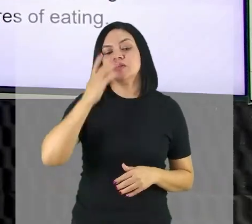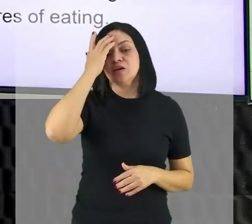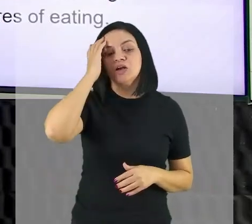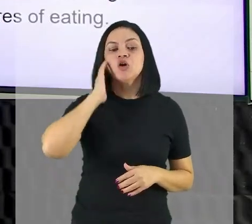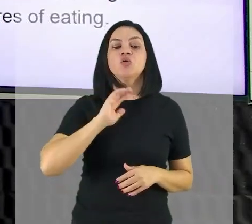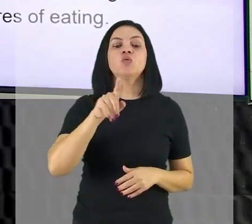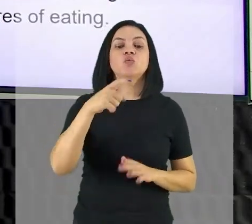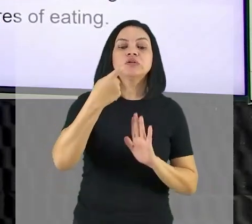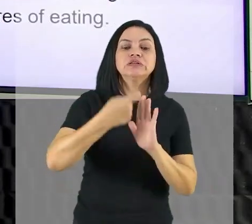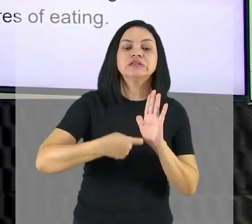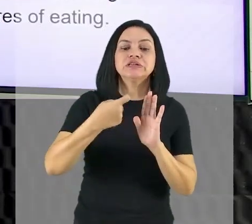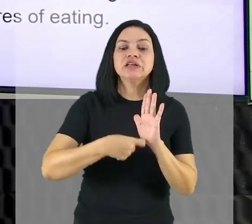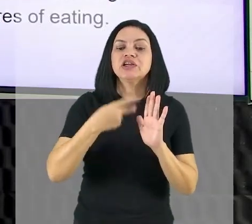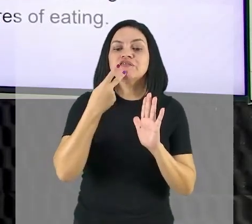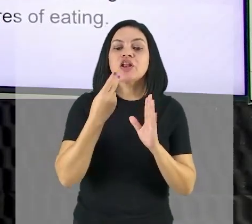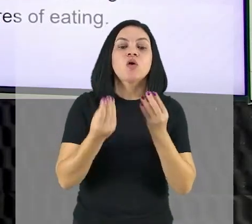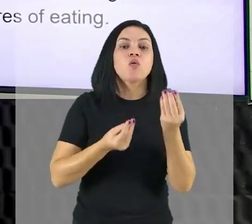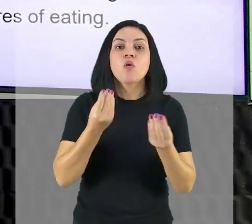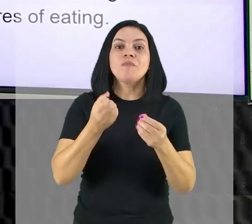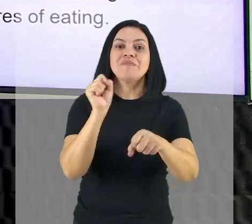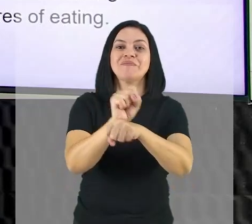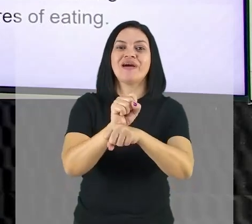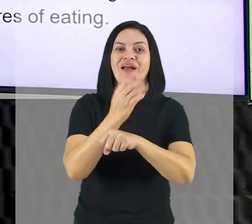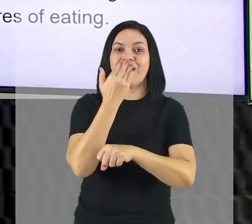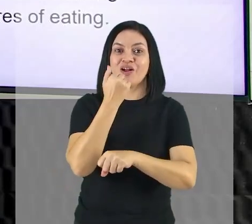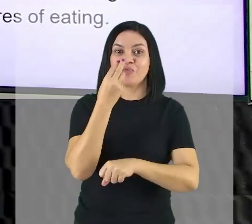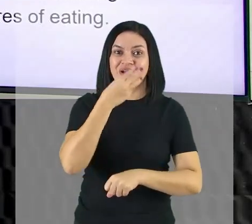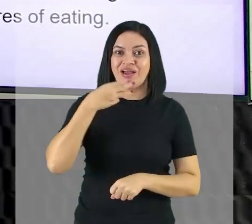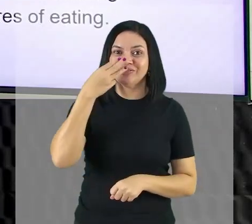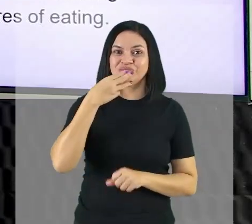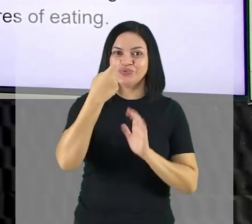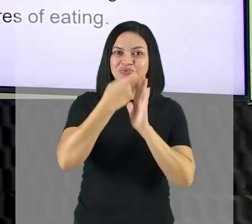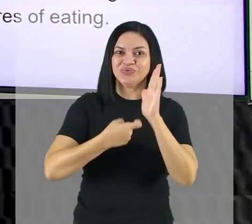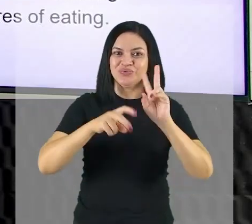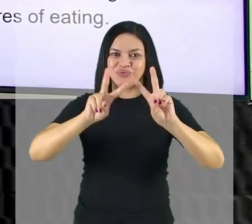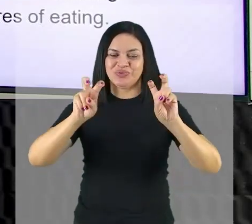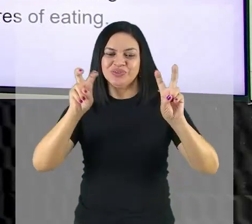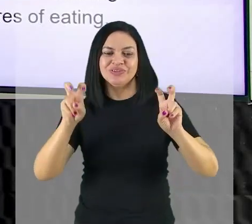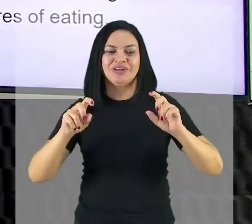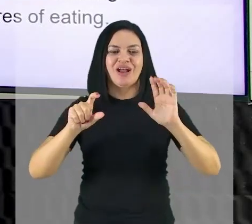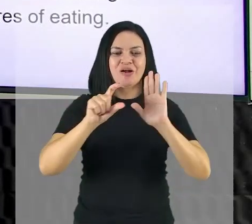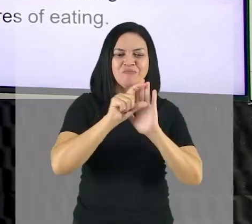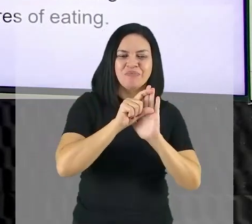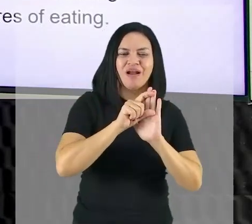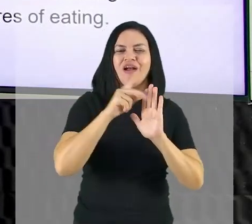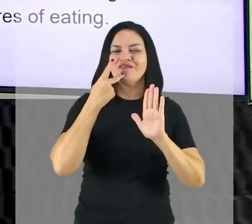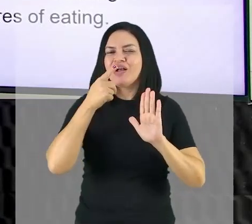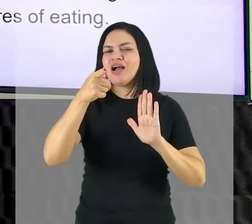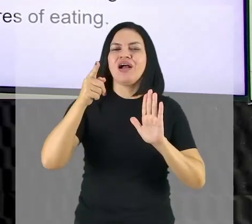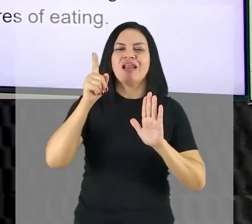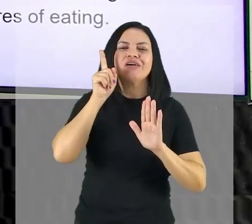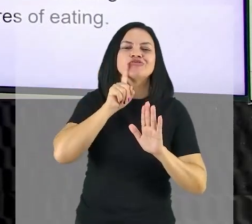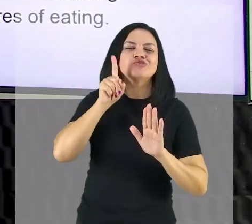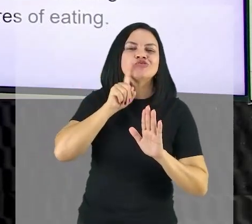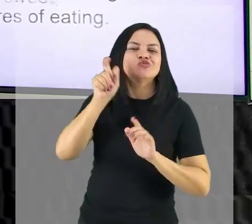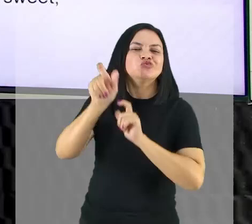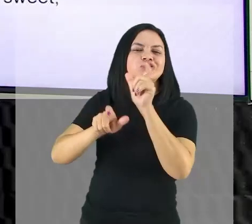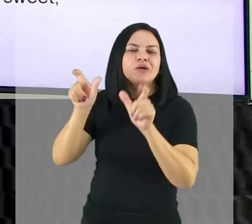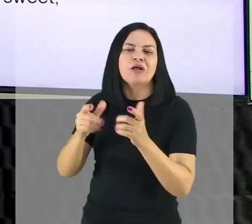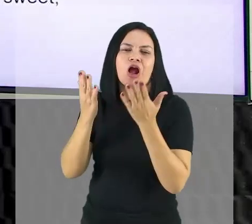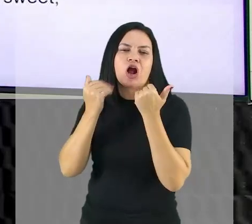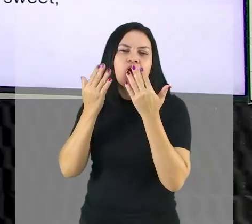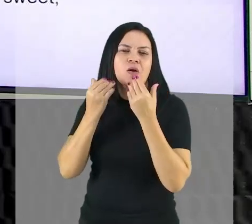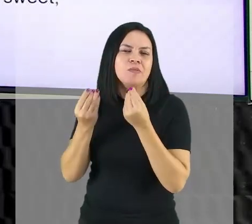de como parar de comer açúcar. Primeiro parágrafo destaca que os americanos consomem muito açúcar,